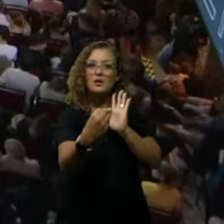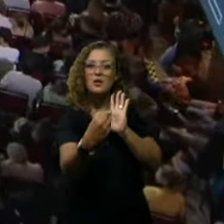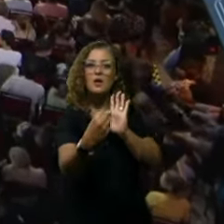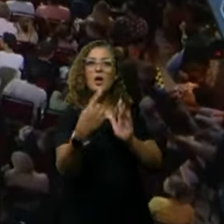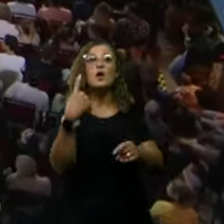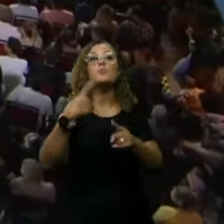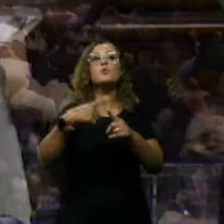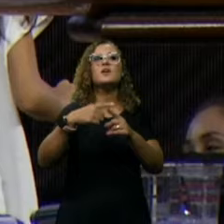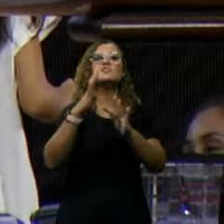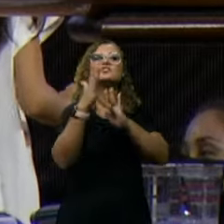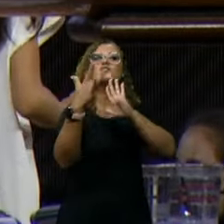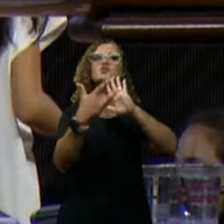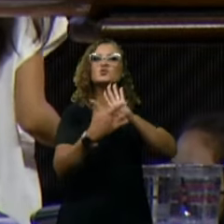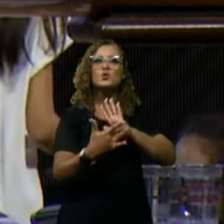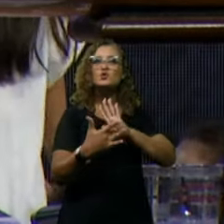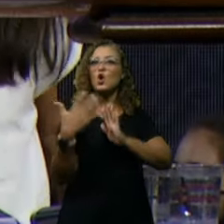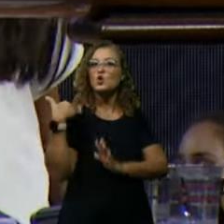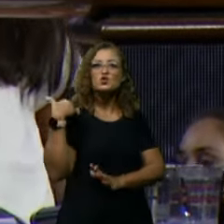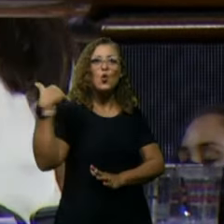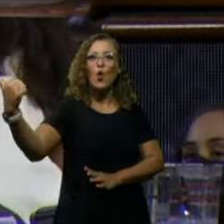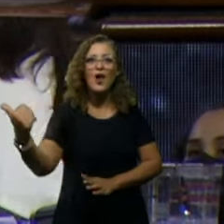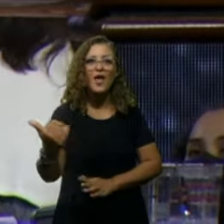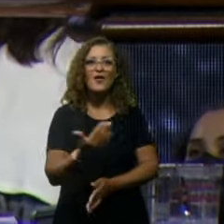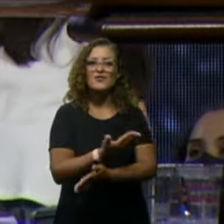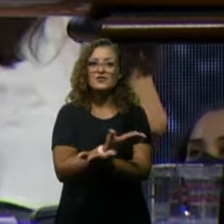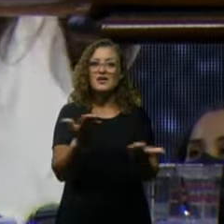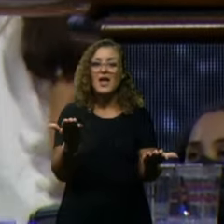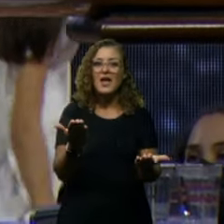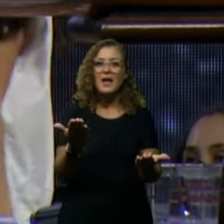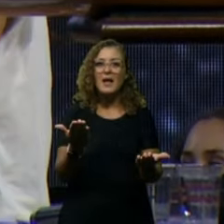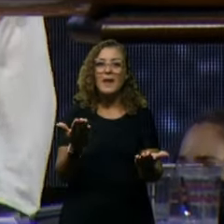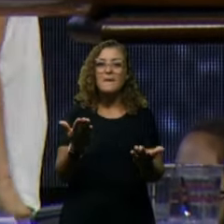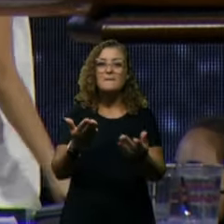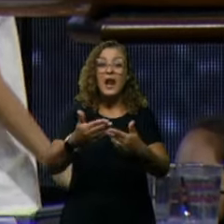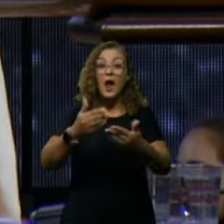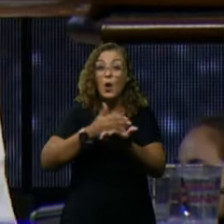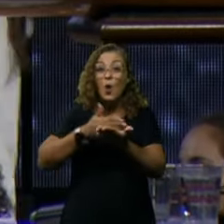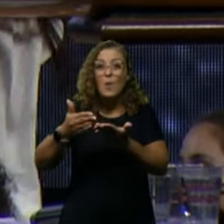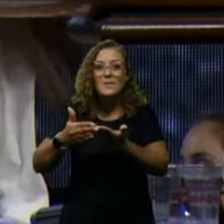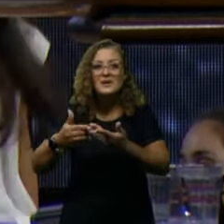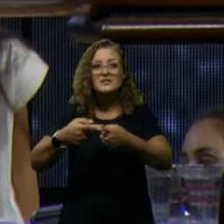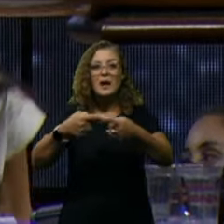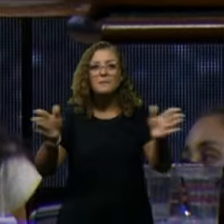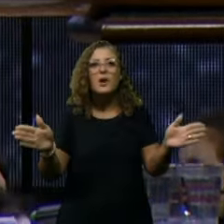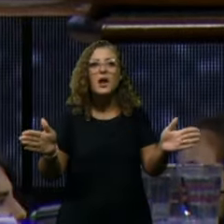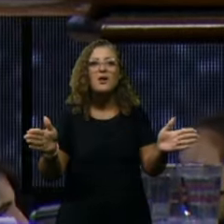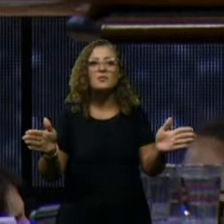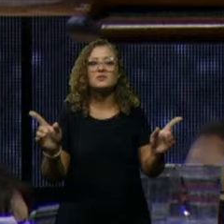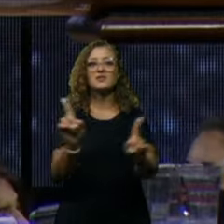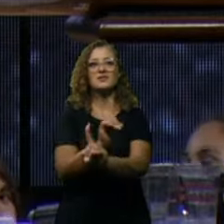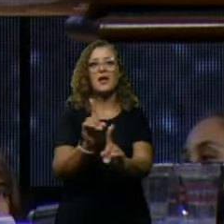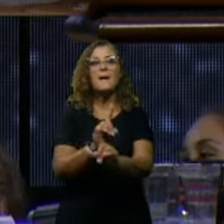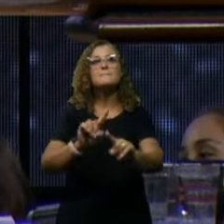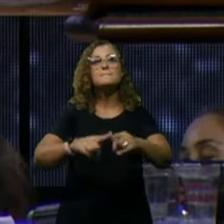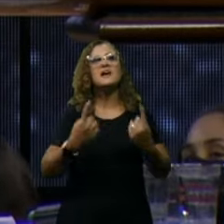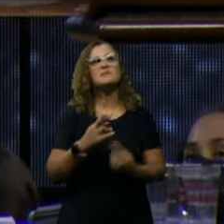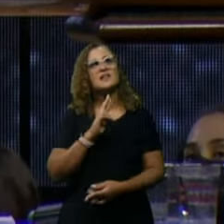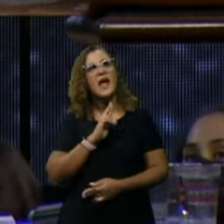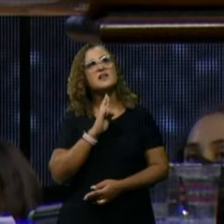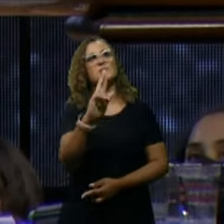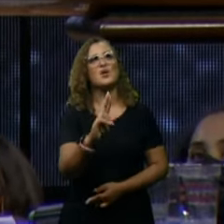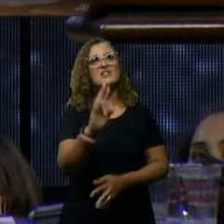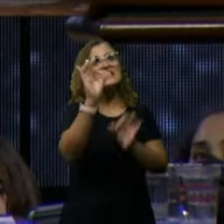não te chamou para abrir processo mas para gerar resultado